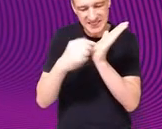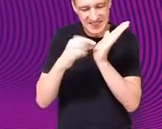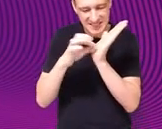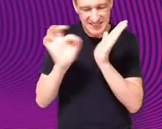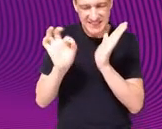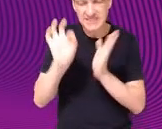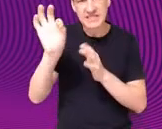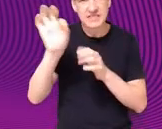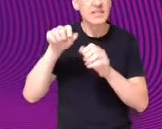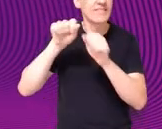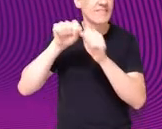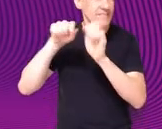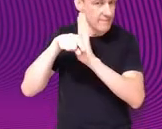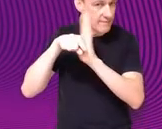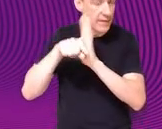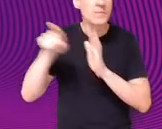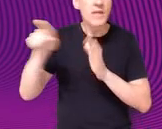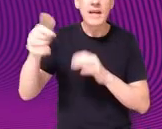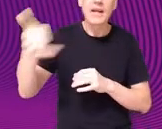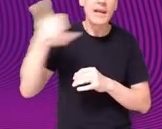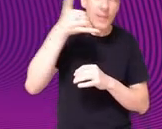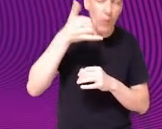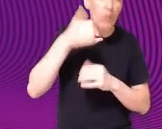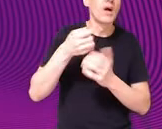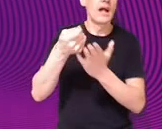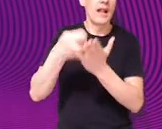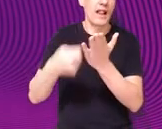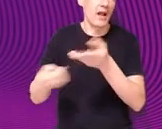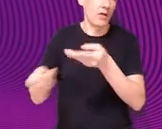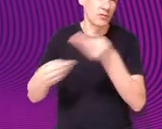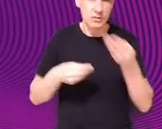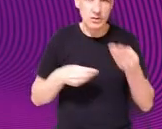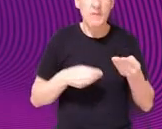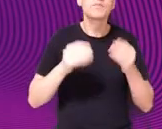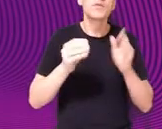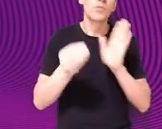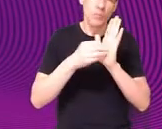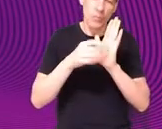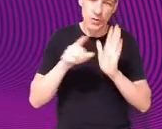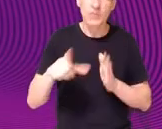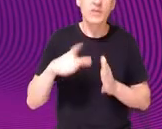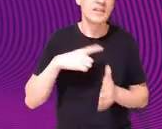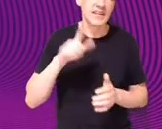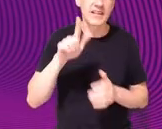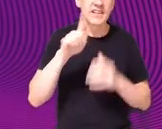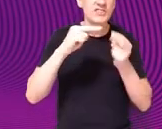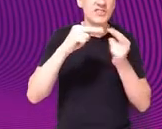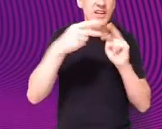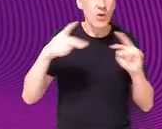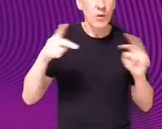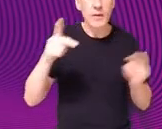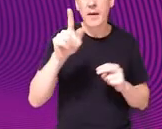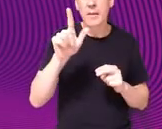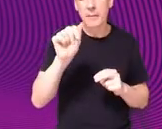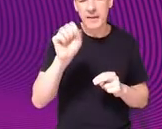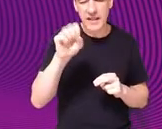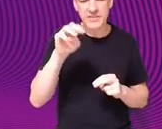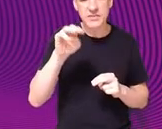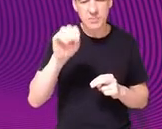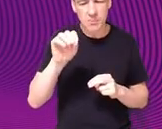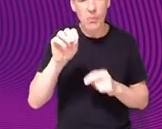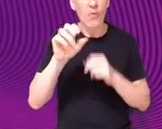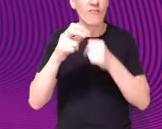gente e mandou esse laudo, mostrou a presença de genoma de parvovírus B19 em ativa replicação,